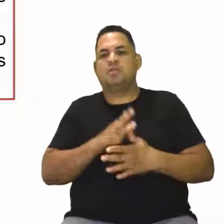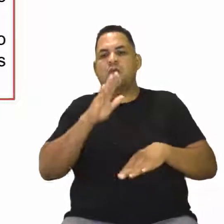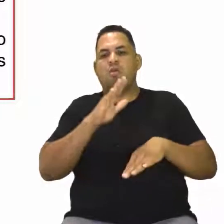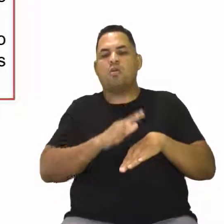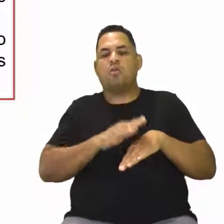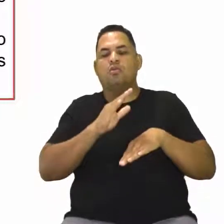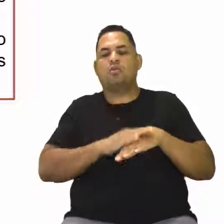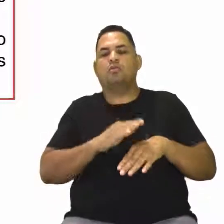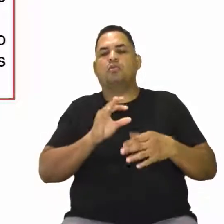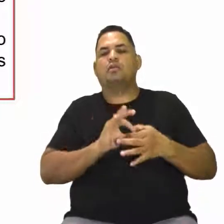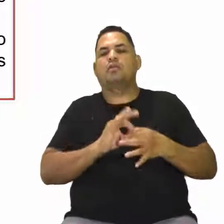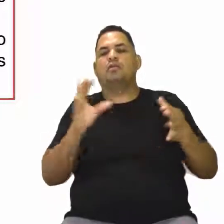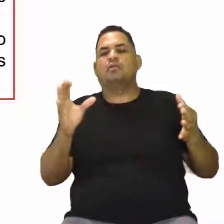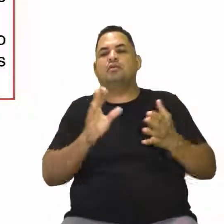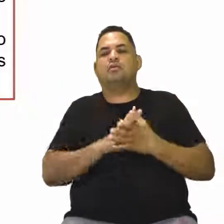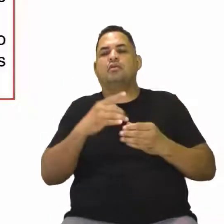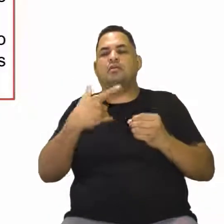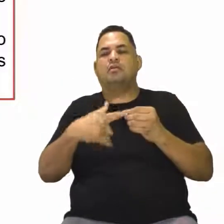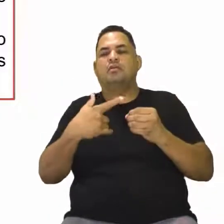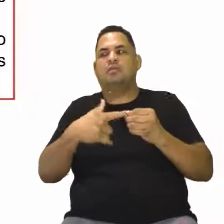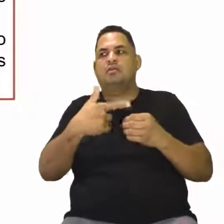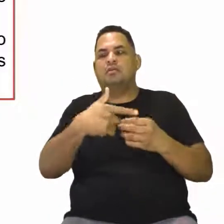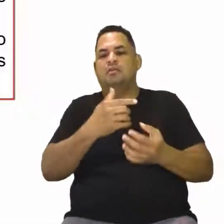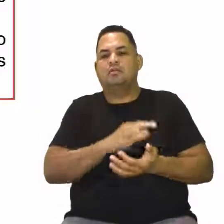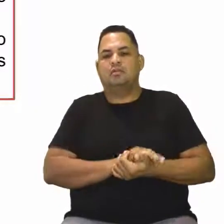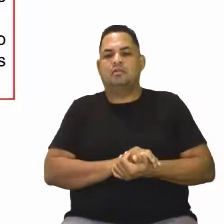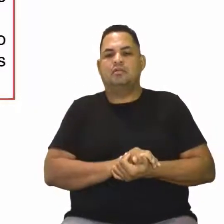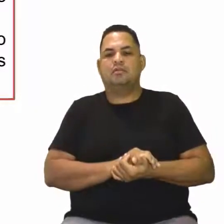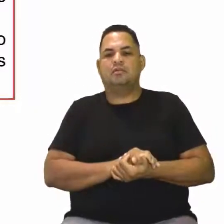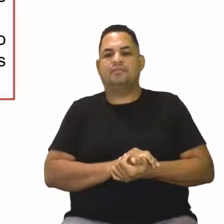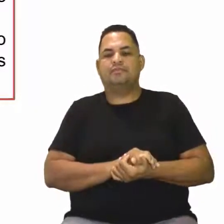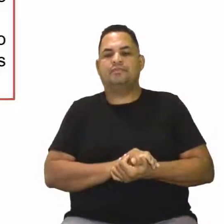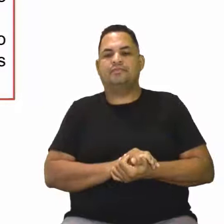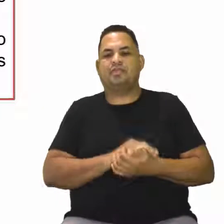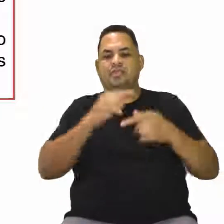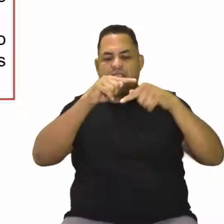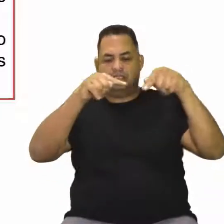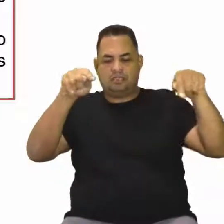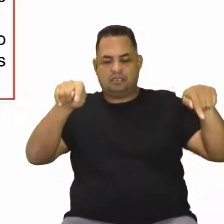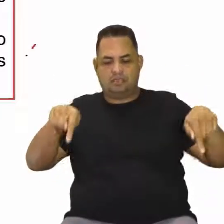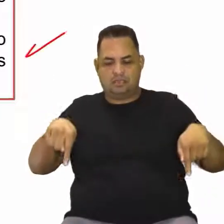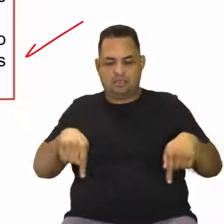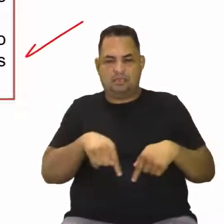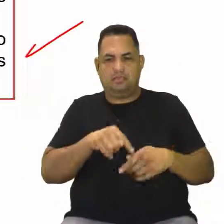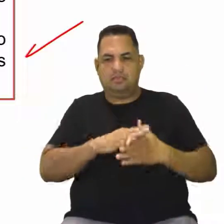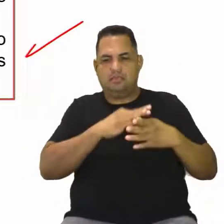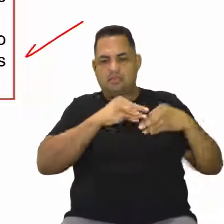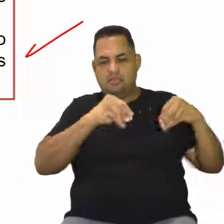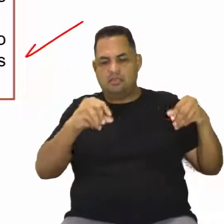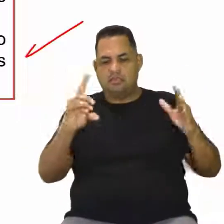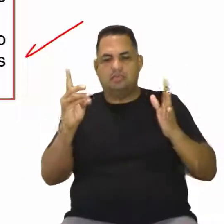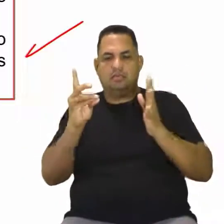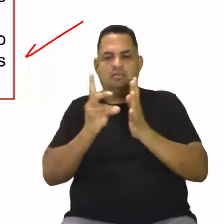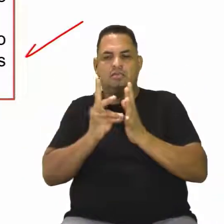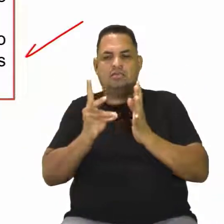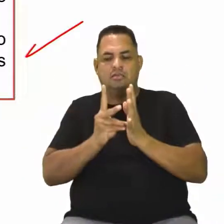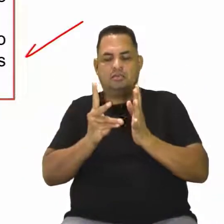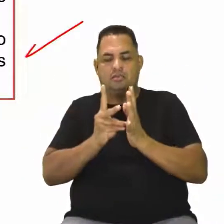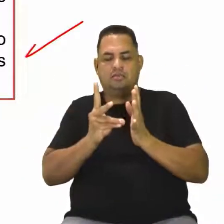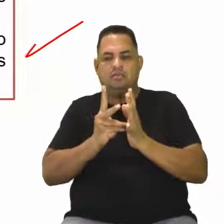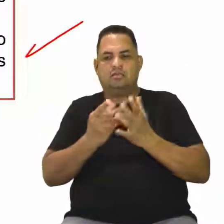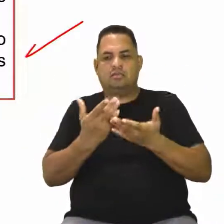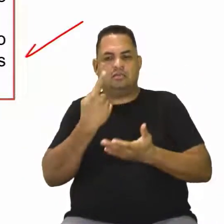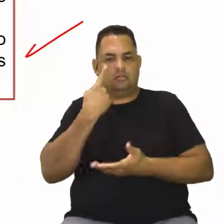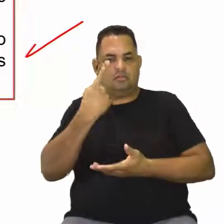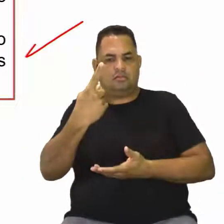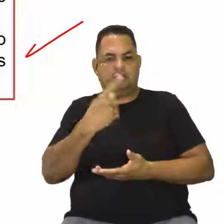os municípios é criado dentro dessa Constituição e a demarcação de terras indígenas.